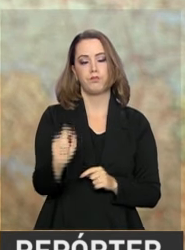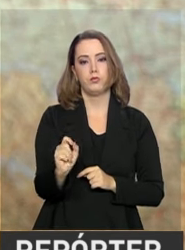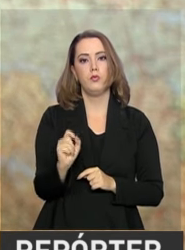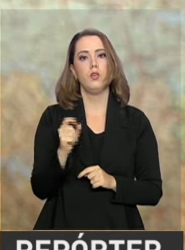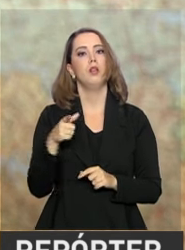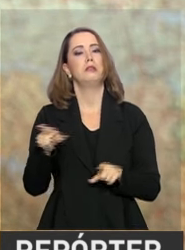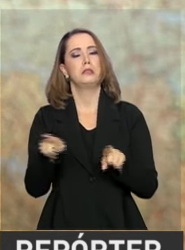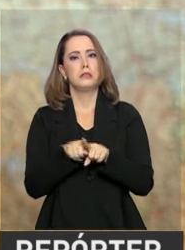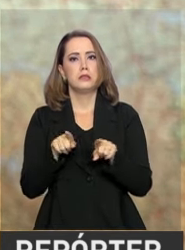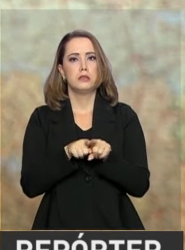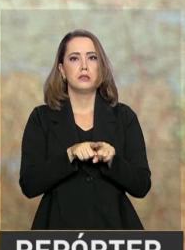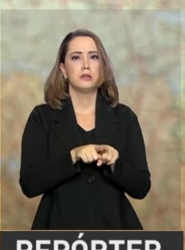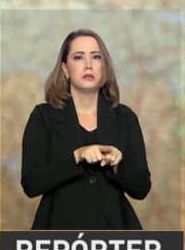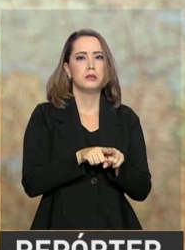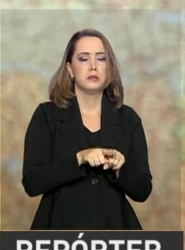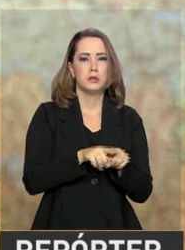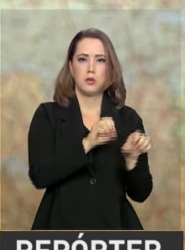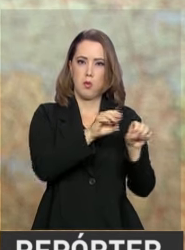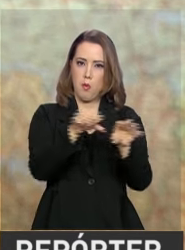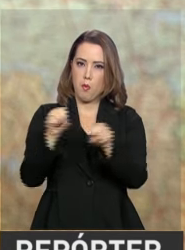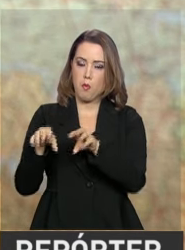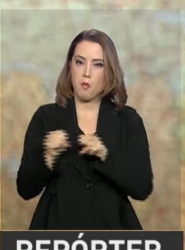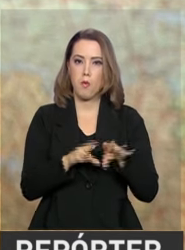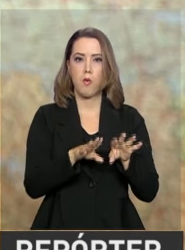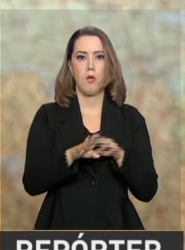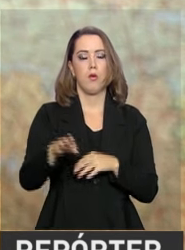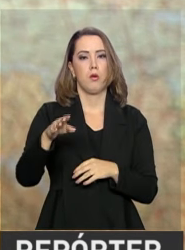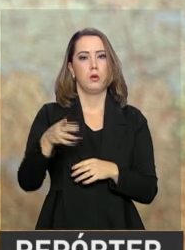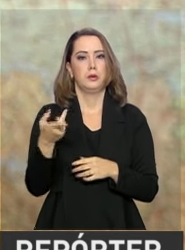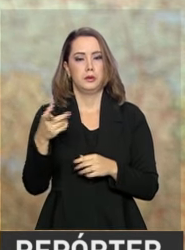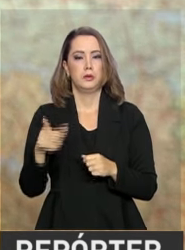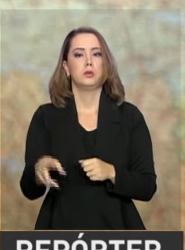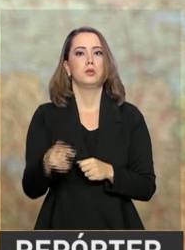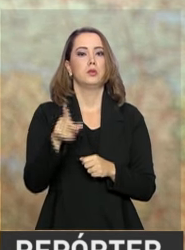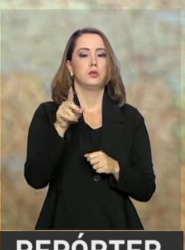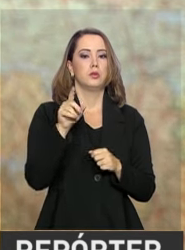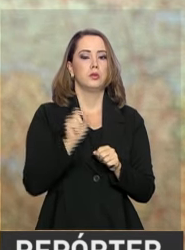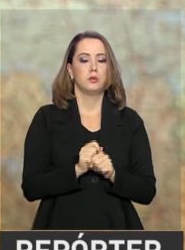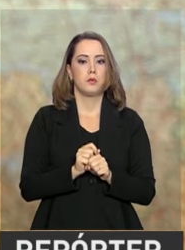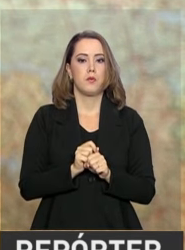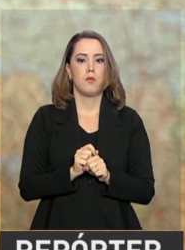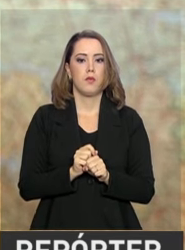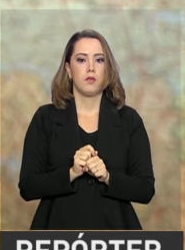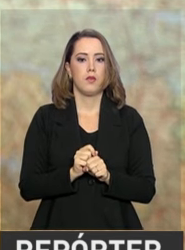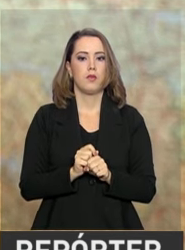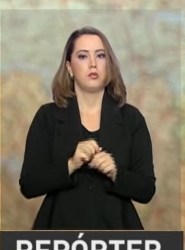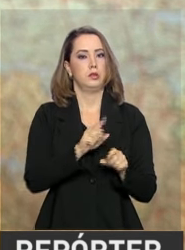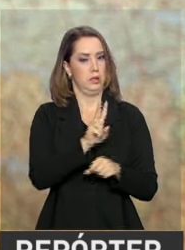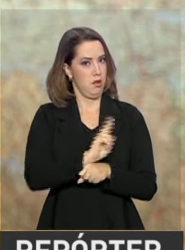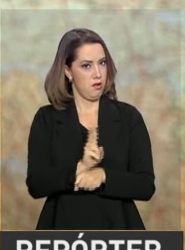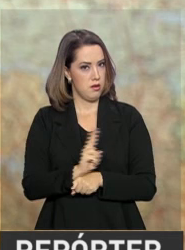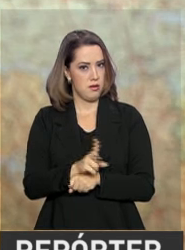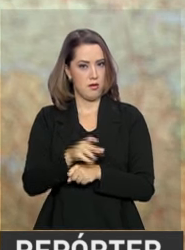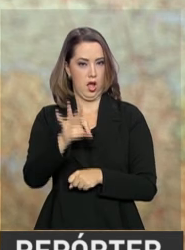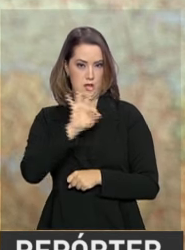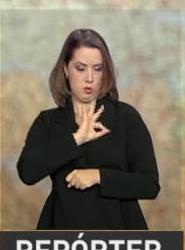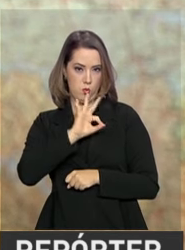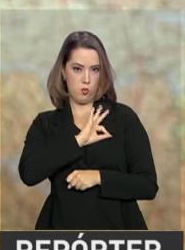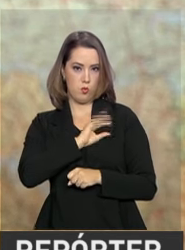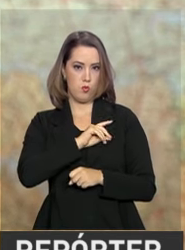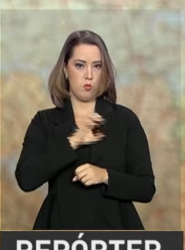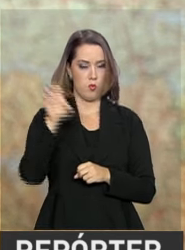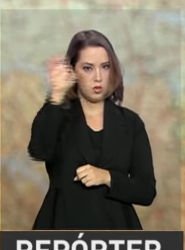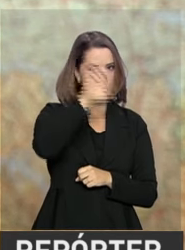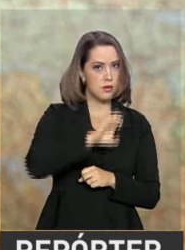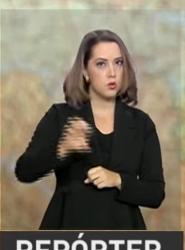de orientação às forças de segurança estaduais que são as forças que vão fazer a fiscalização suas polícias estaduais